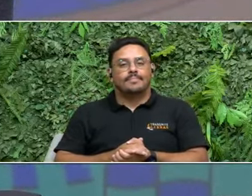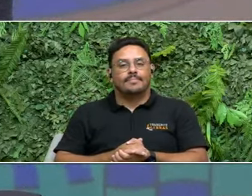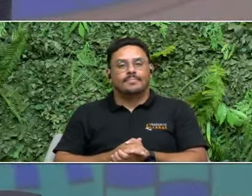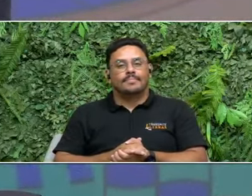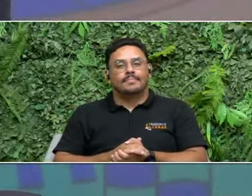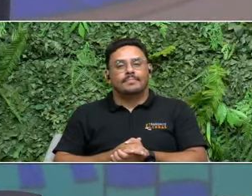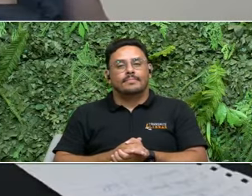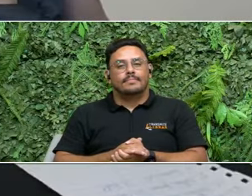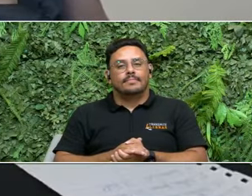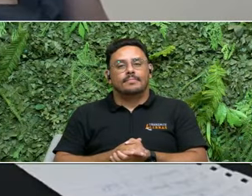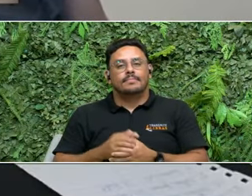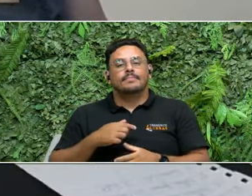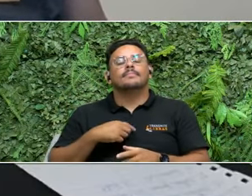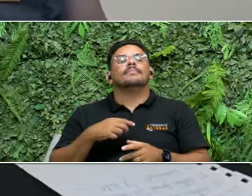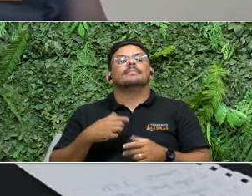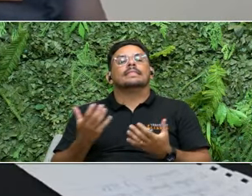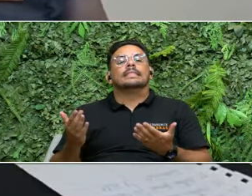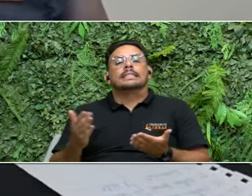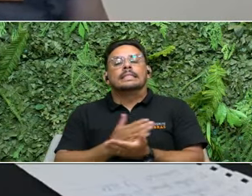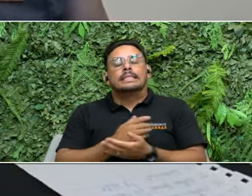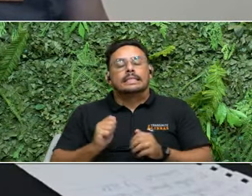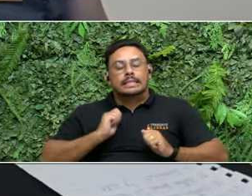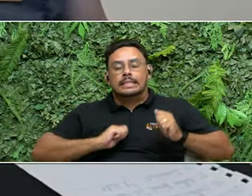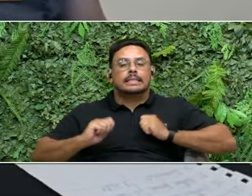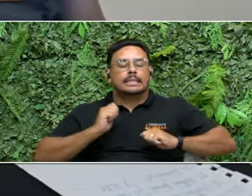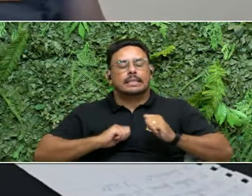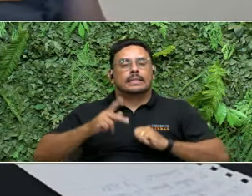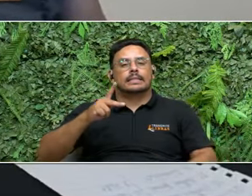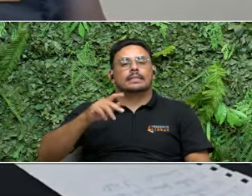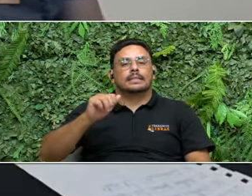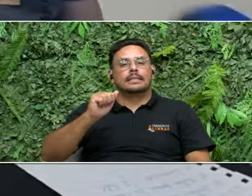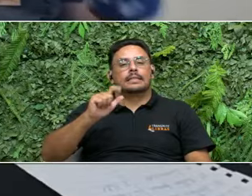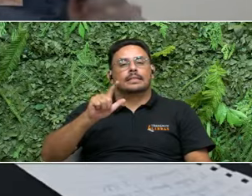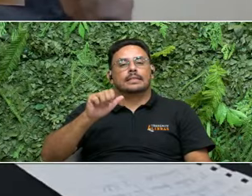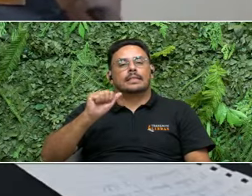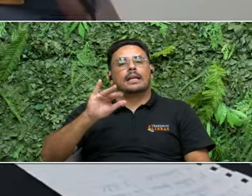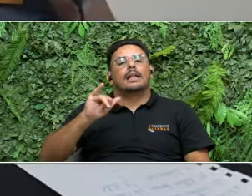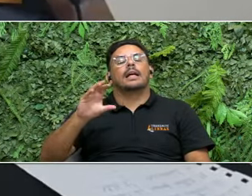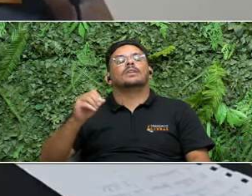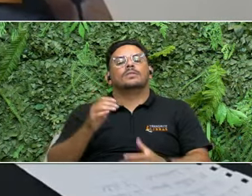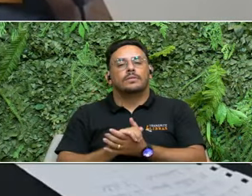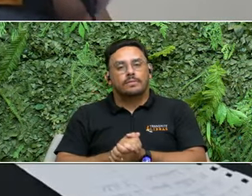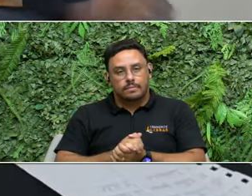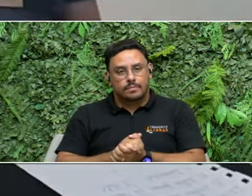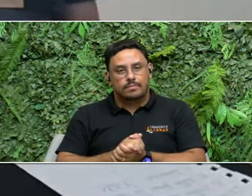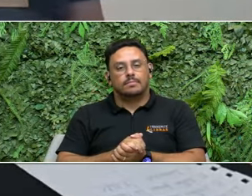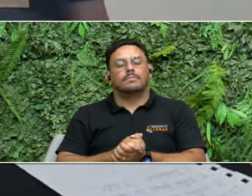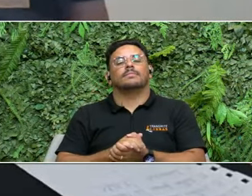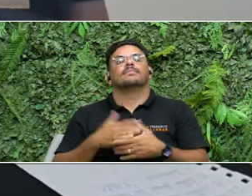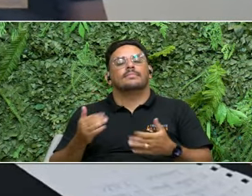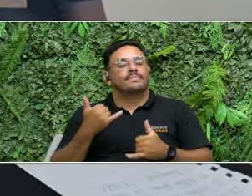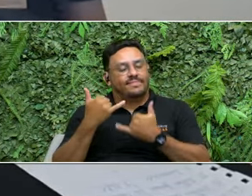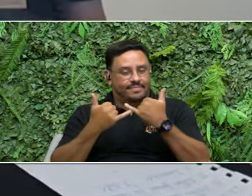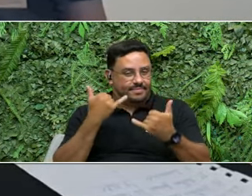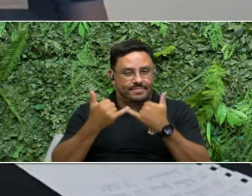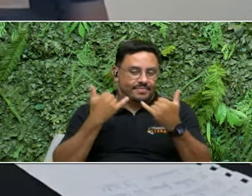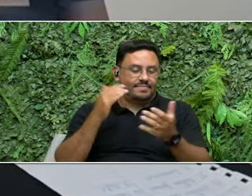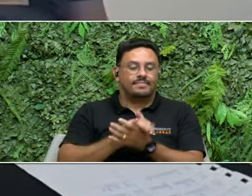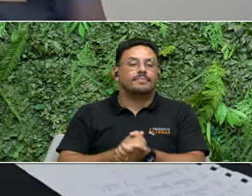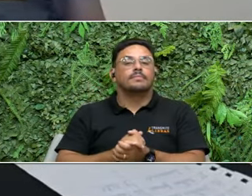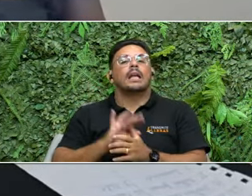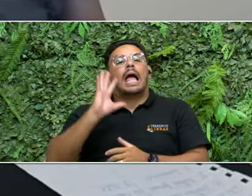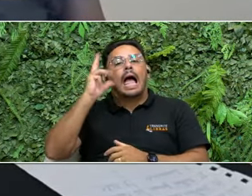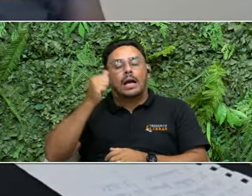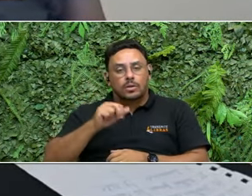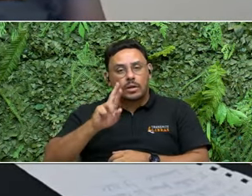jogo para desespero da torcida do Cruzeiro Palácios não tô brincando faço não cab Tô brincando é acho